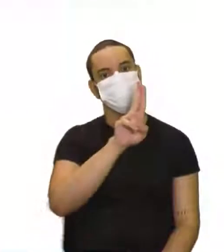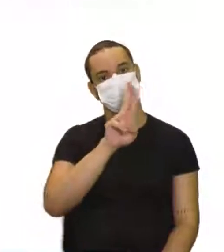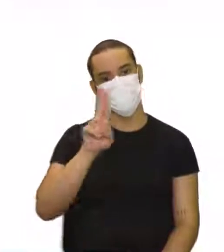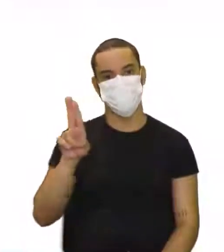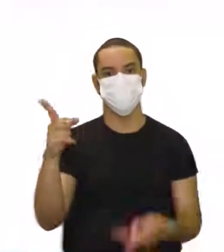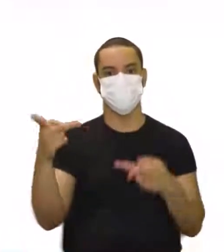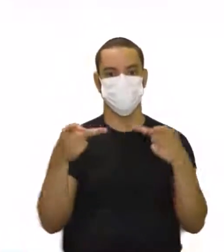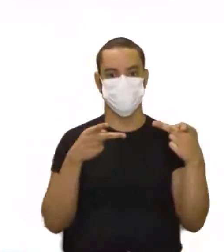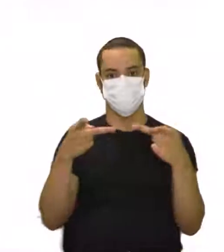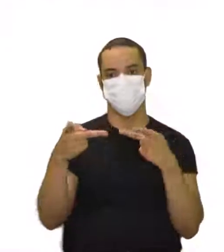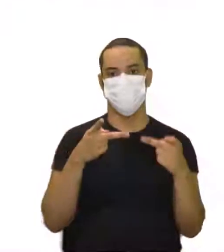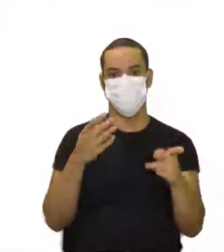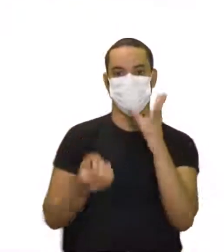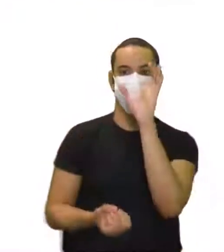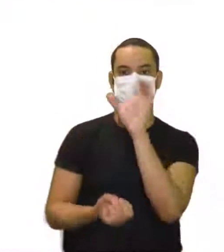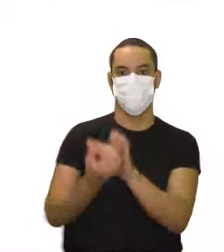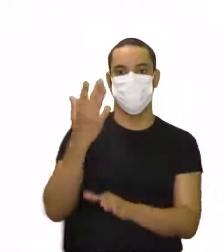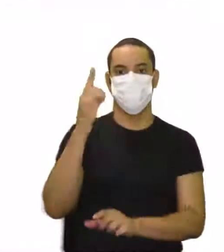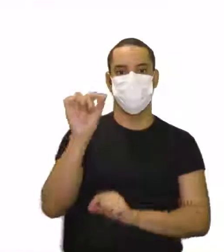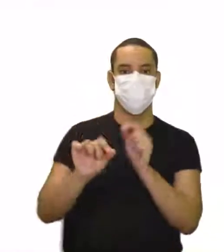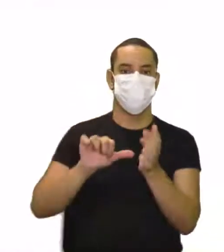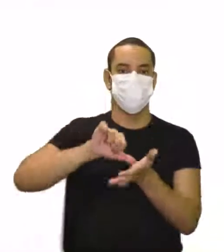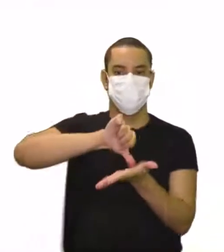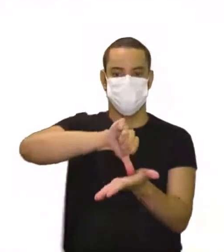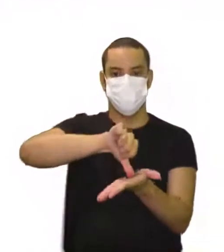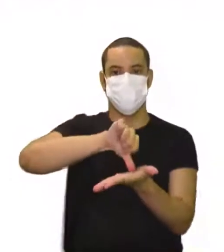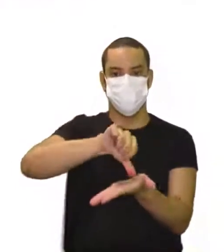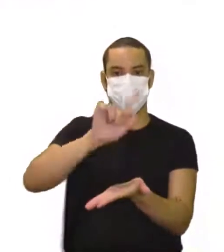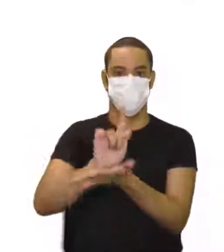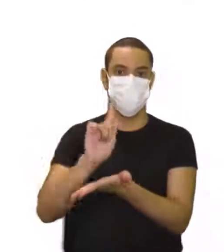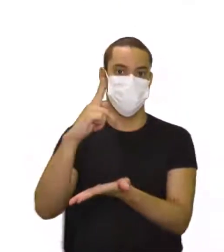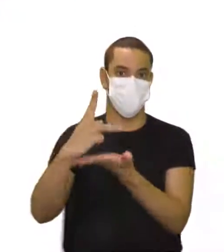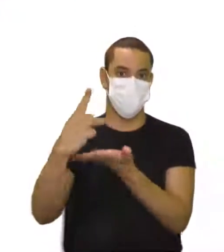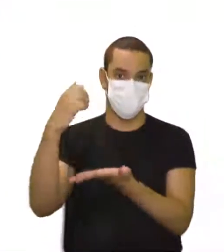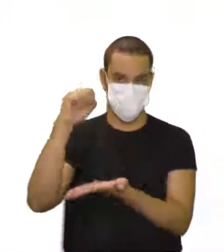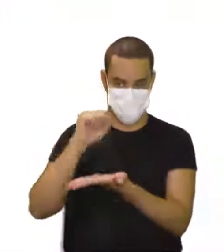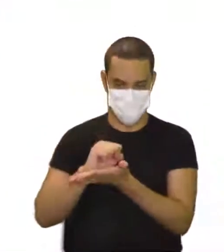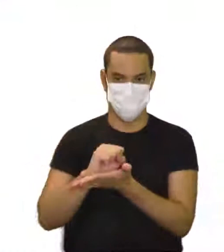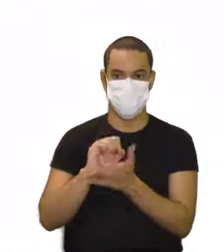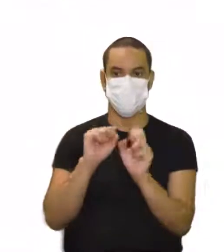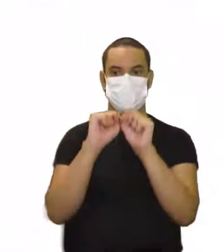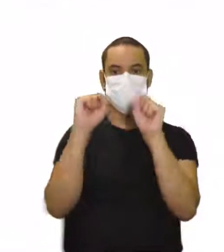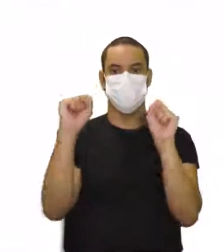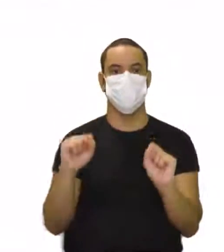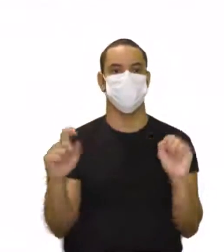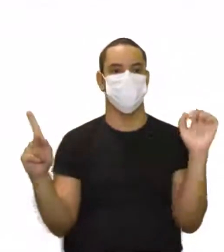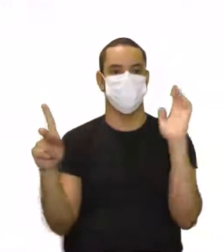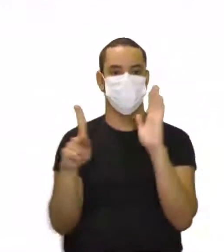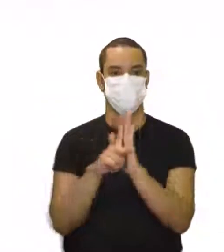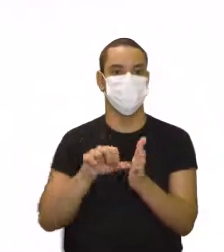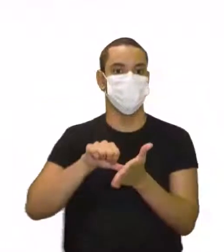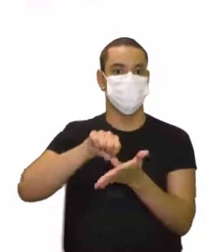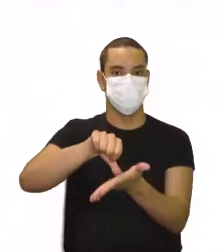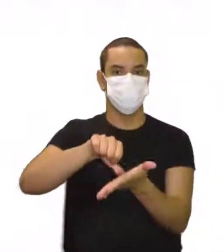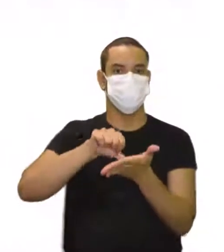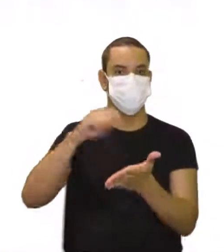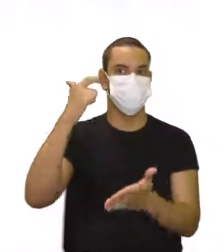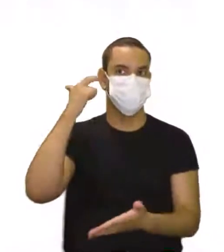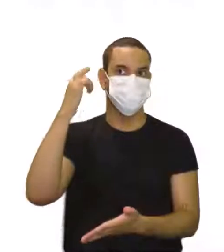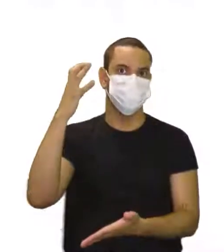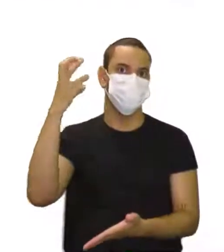origem ao GPS que vocês usam aí. Sendo este um sistema de radionavegação por